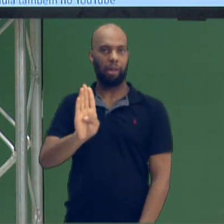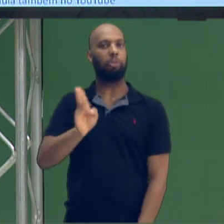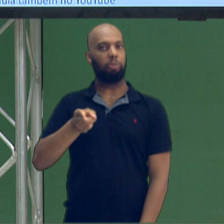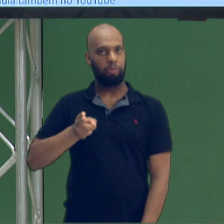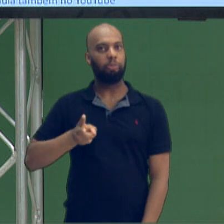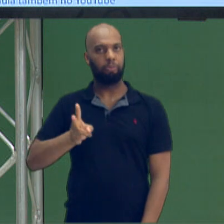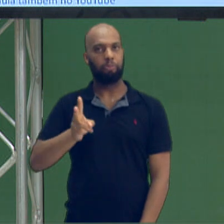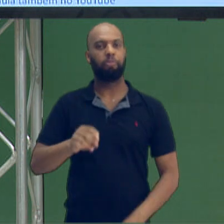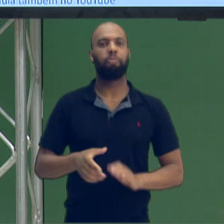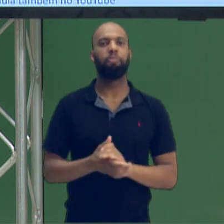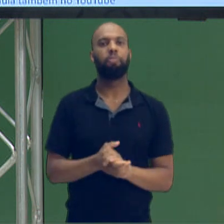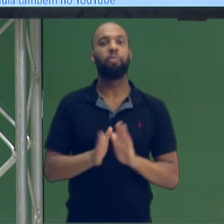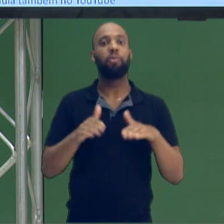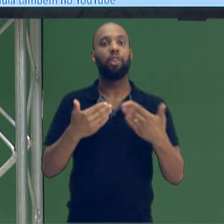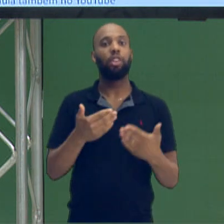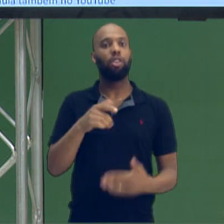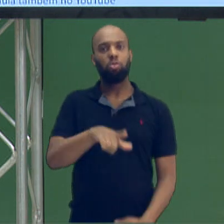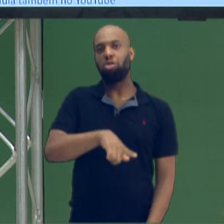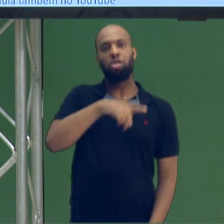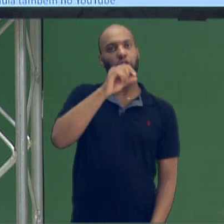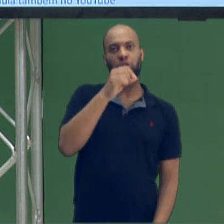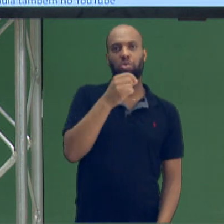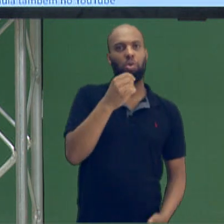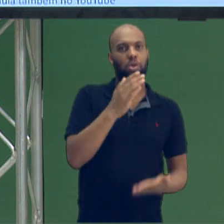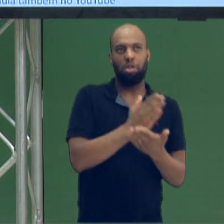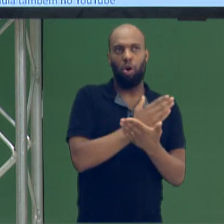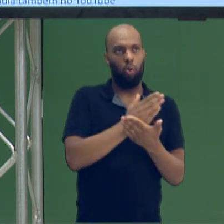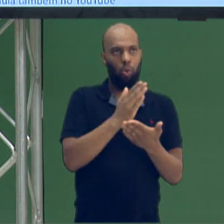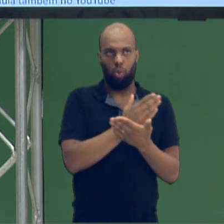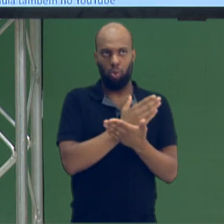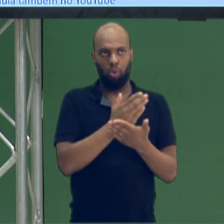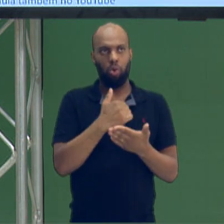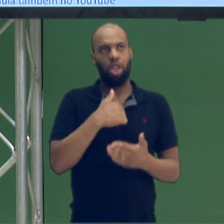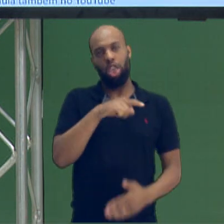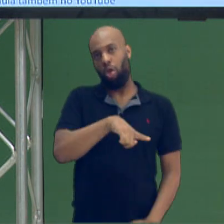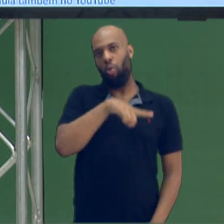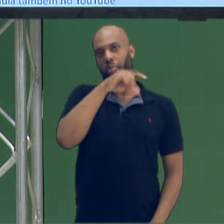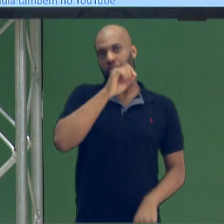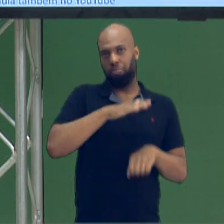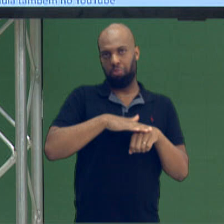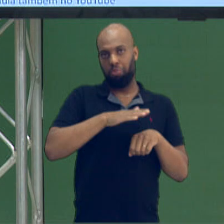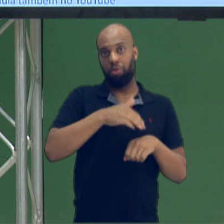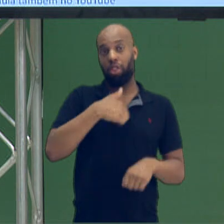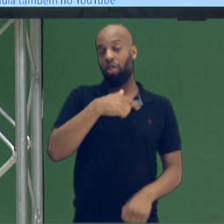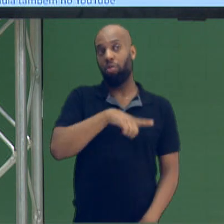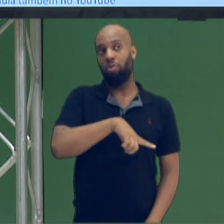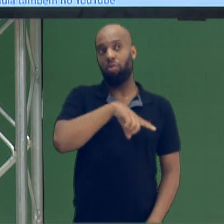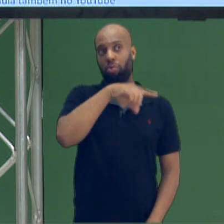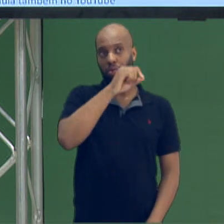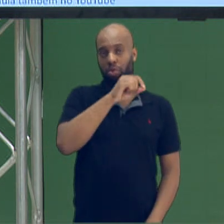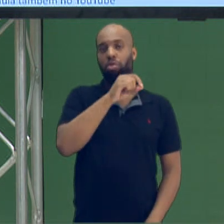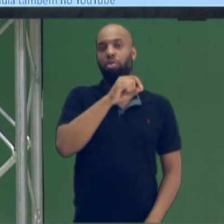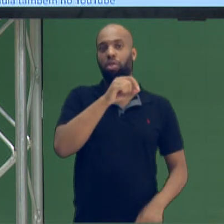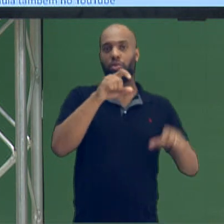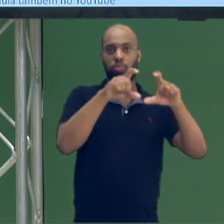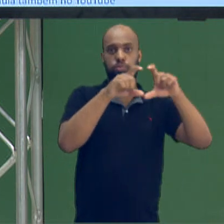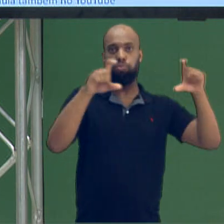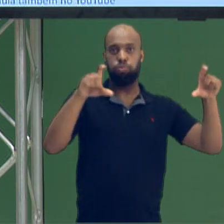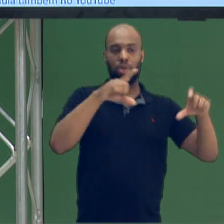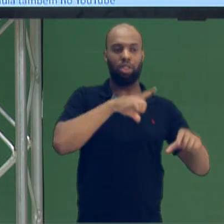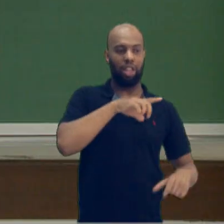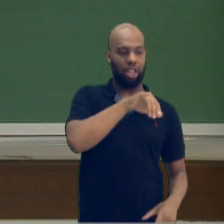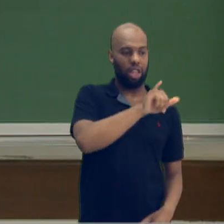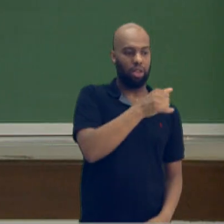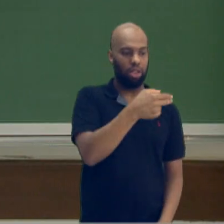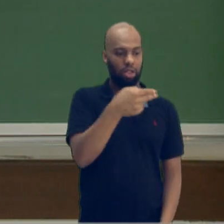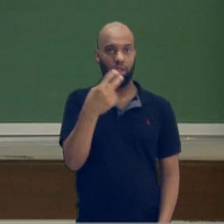constante, tá? A gente vai escolher uma das duas equações, que no caso a professora vai pegar a equação onde o y vale